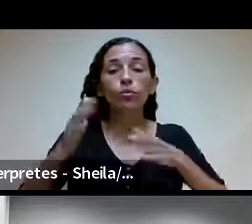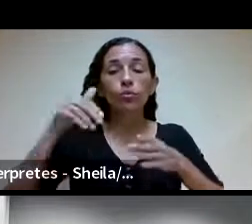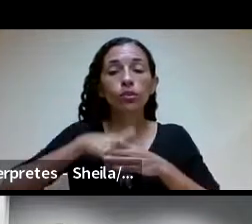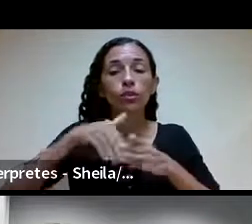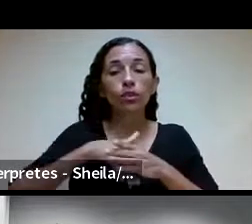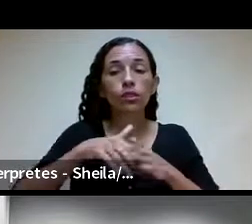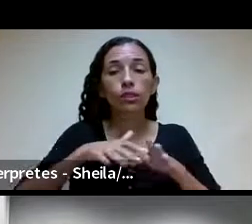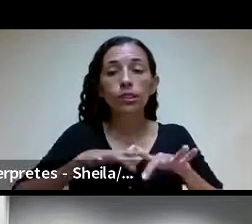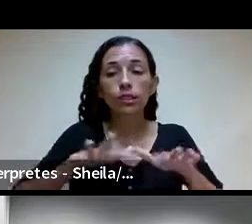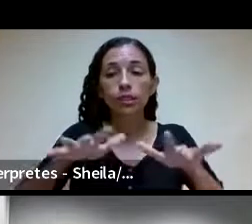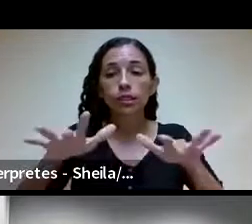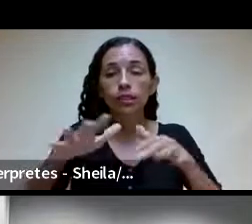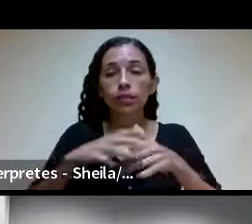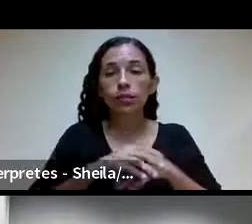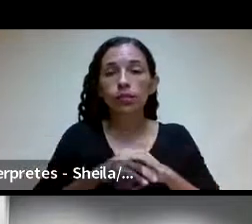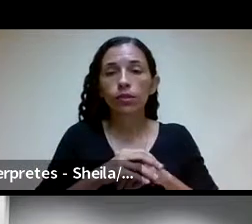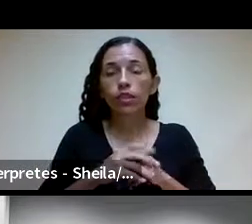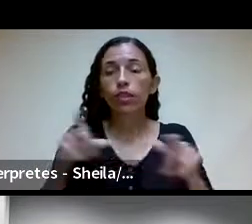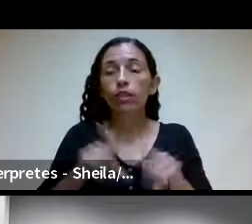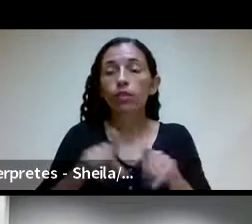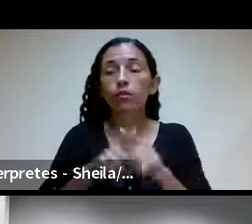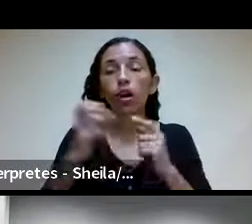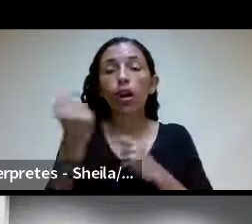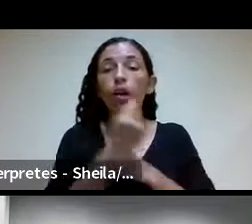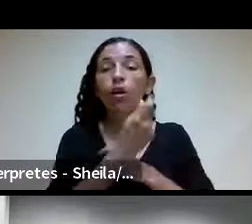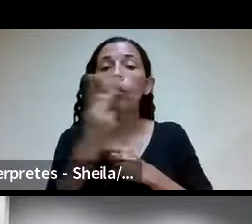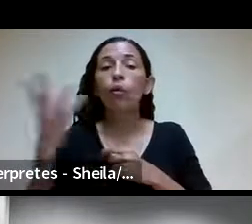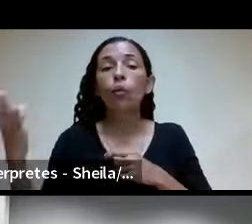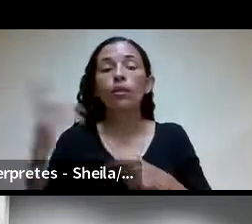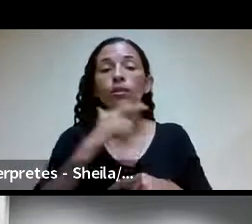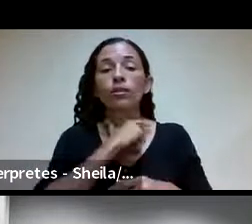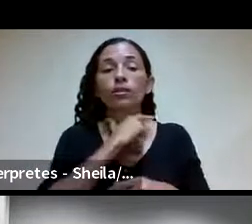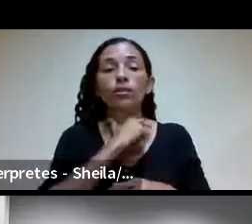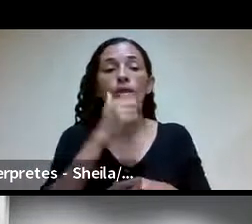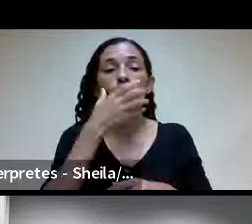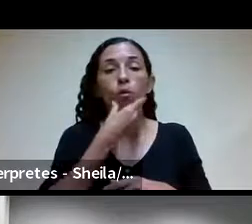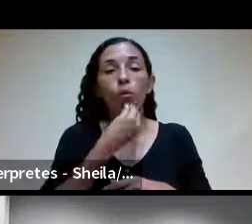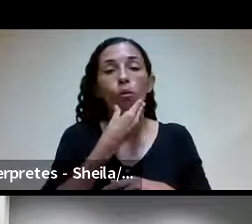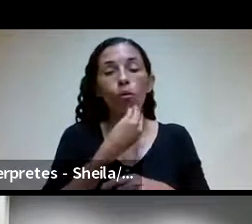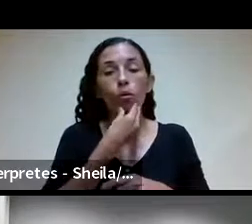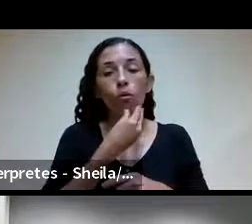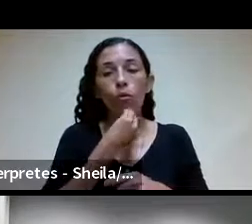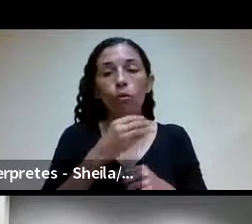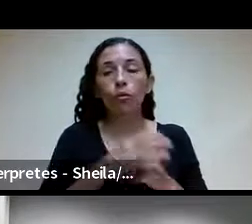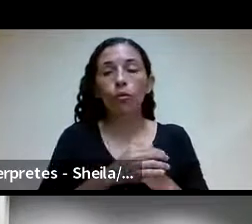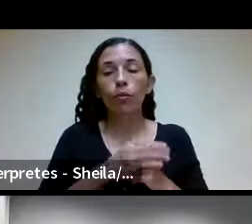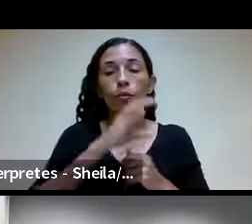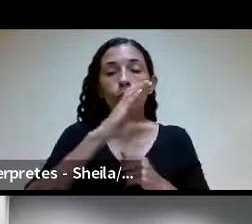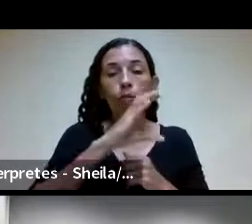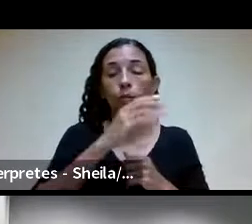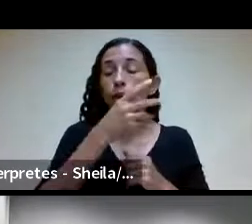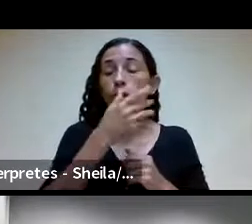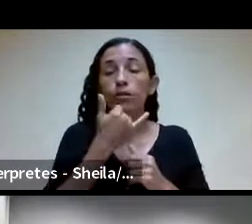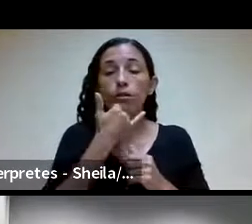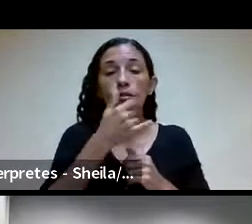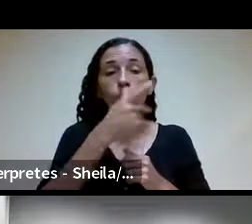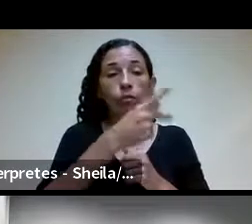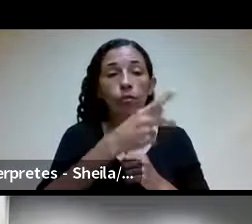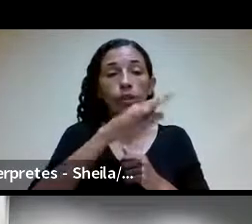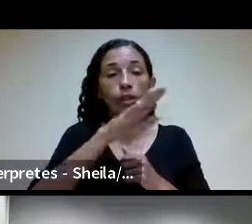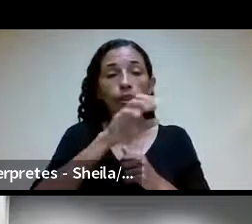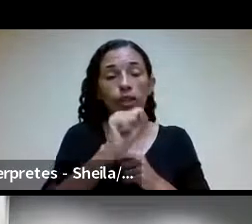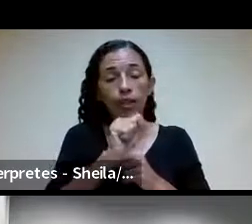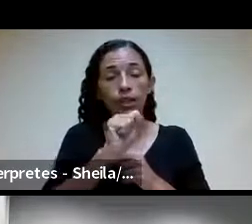à totalidade das candidaturas masculinas, sendo de notar, nesse contexto, que o PSDB Mossoró entendeu por bem, até onde